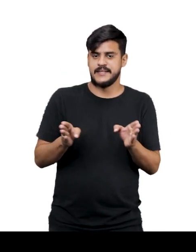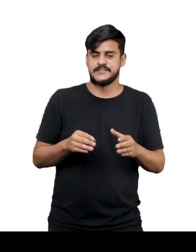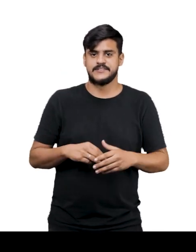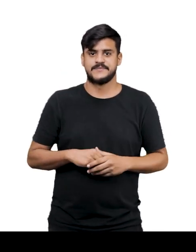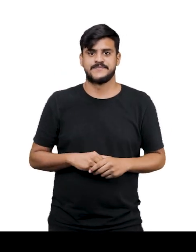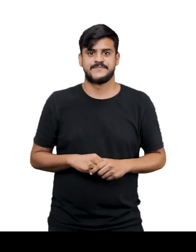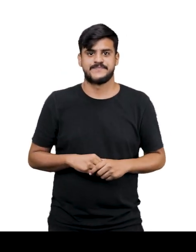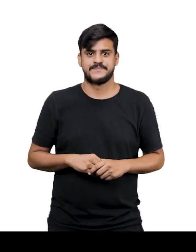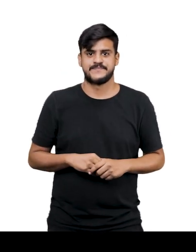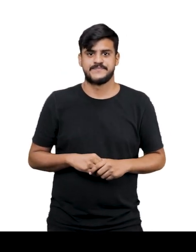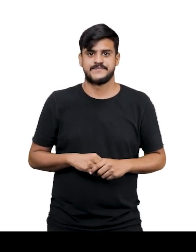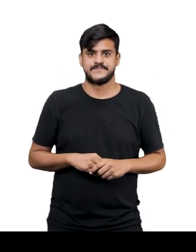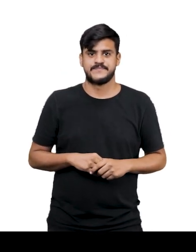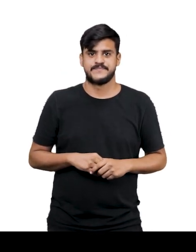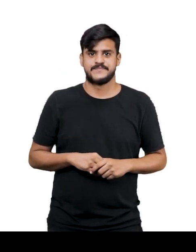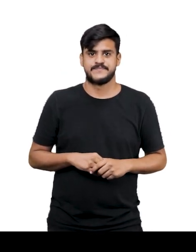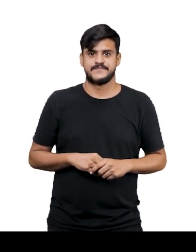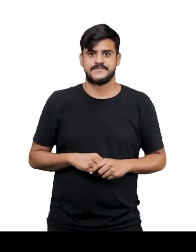Acessibilidade.